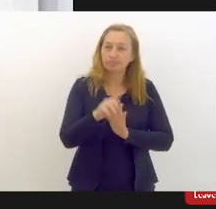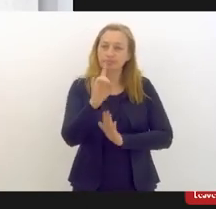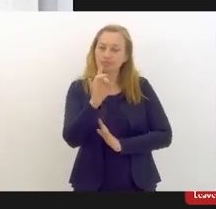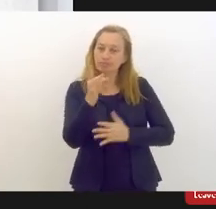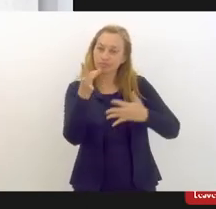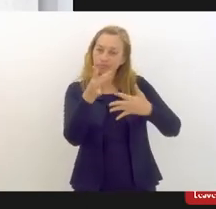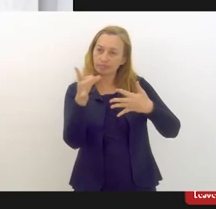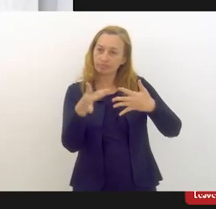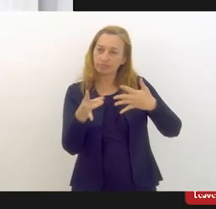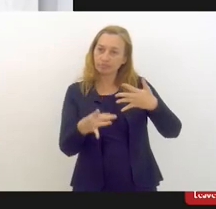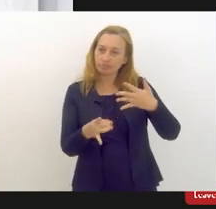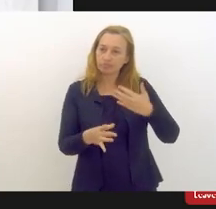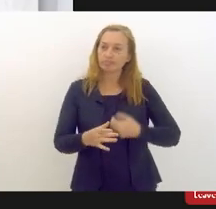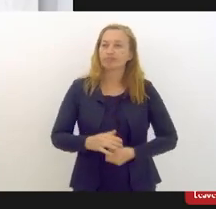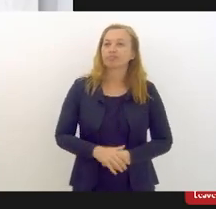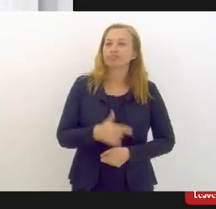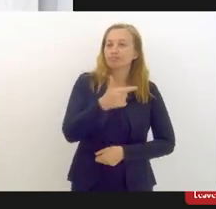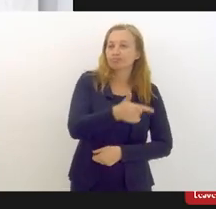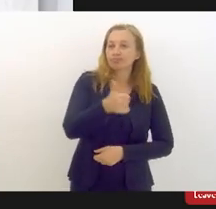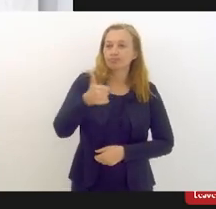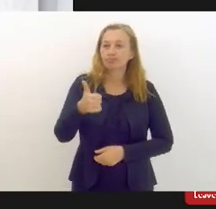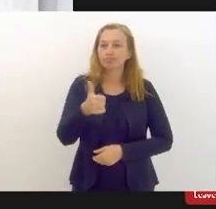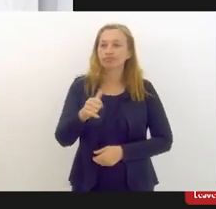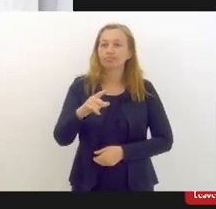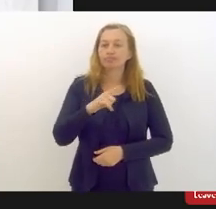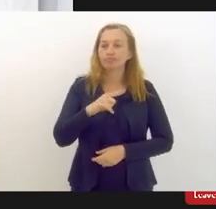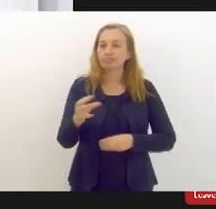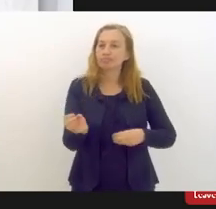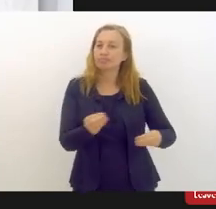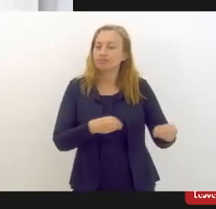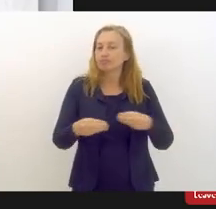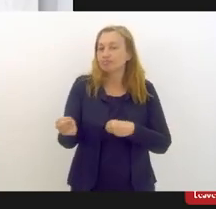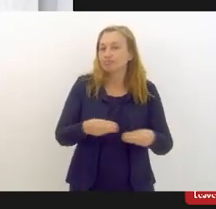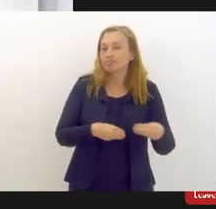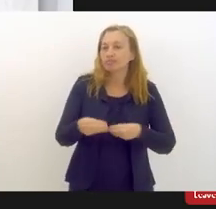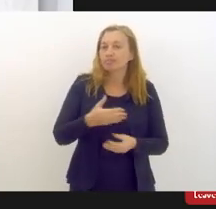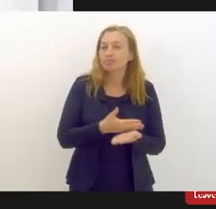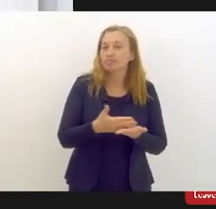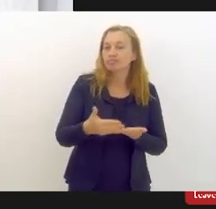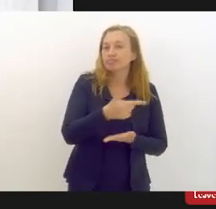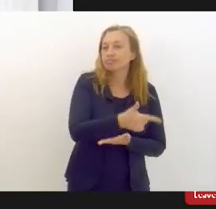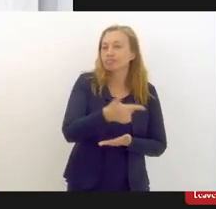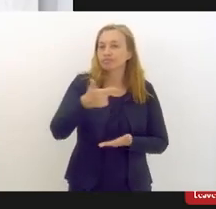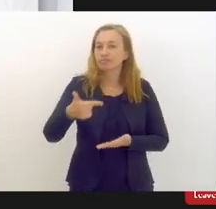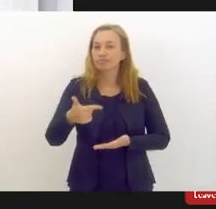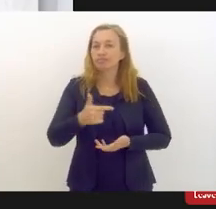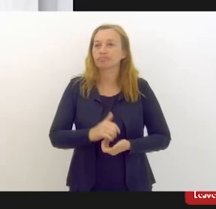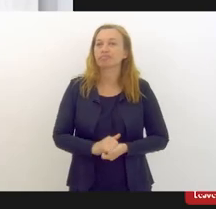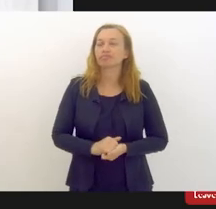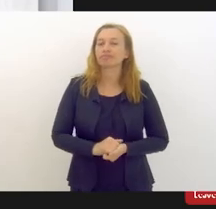em 21, teve uma articulação que iniciou agora em 22 em relação